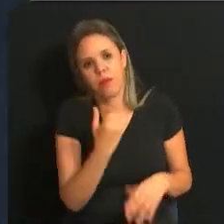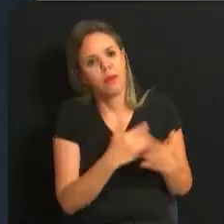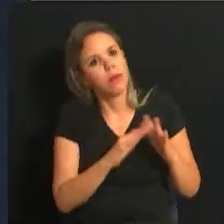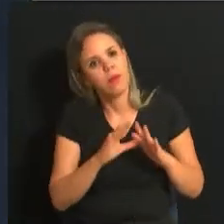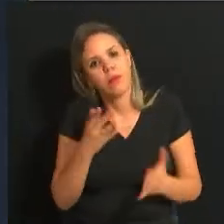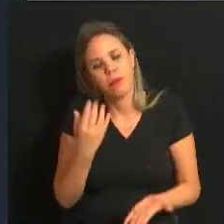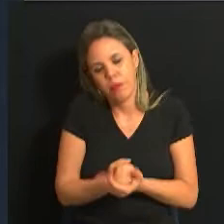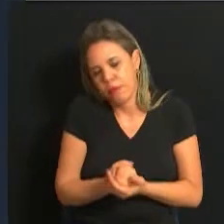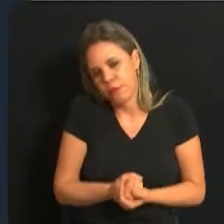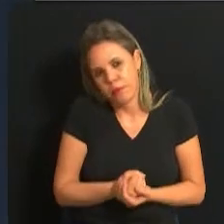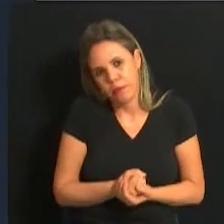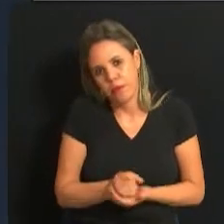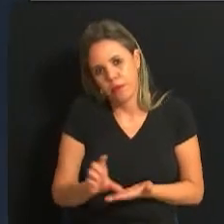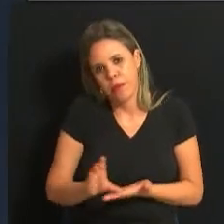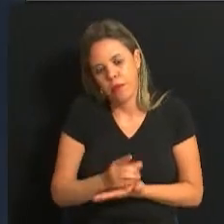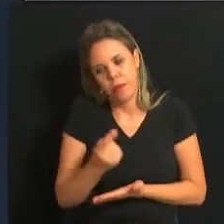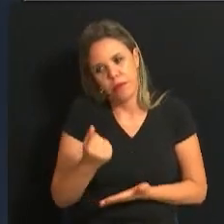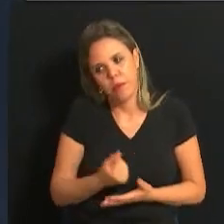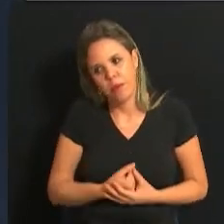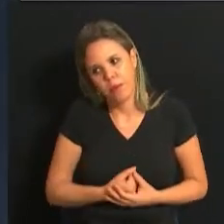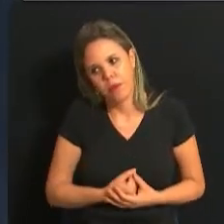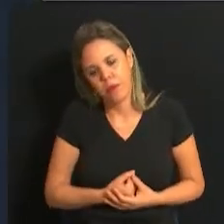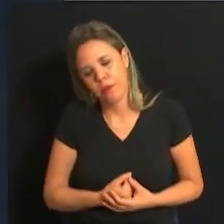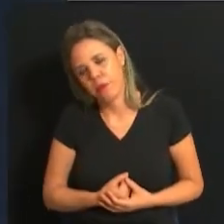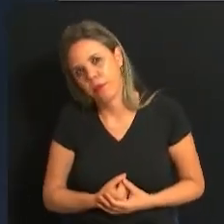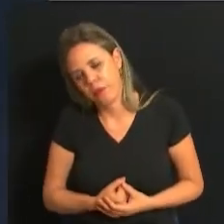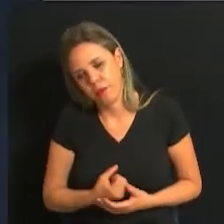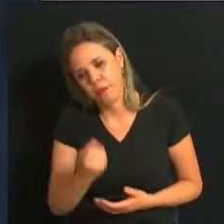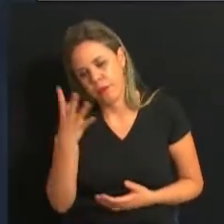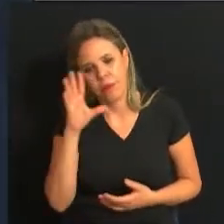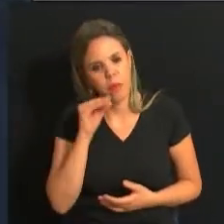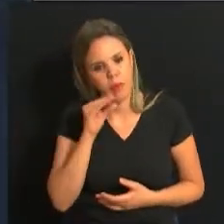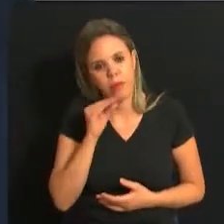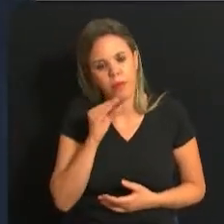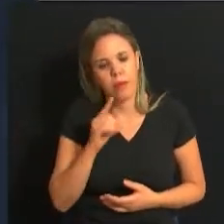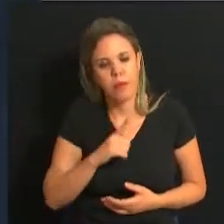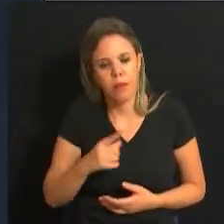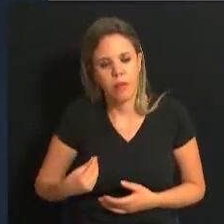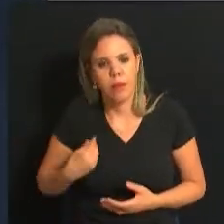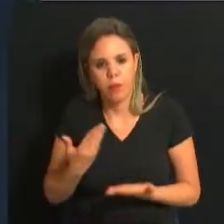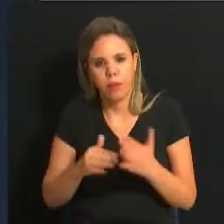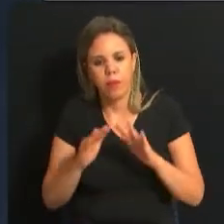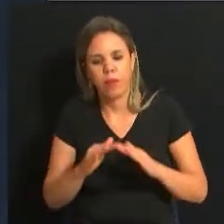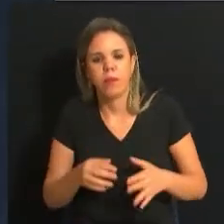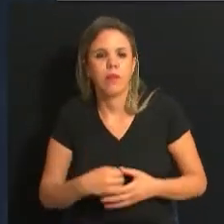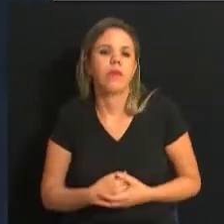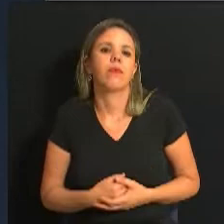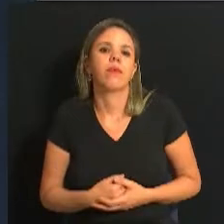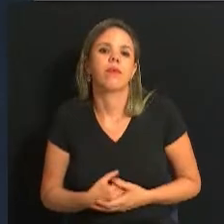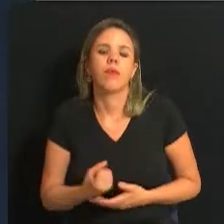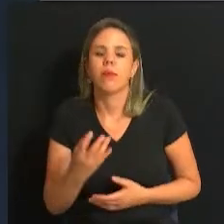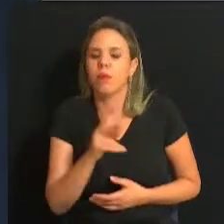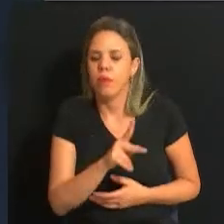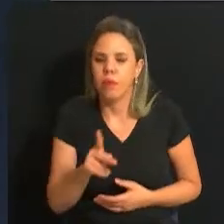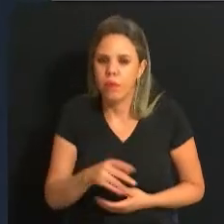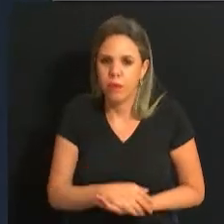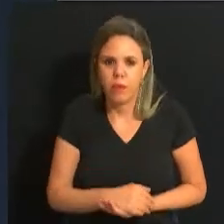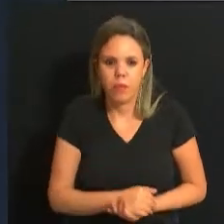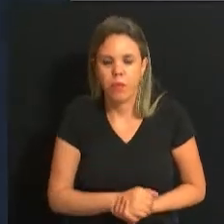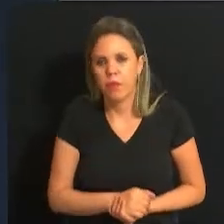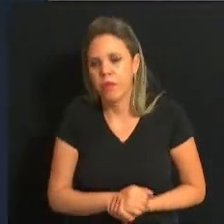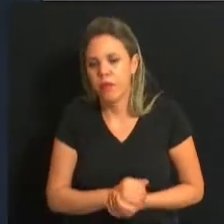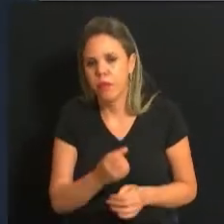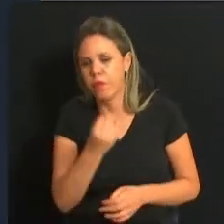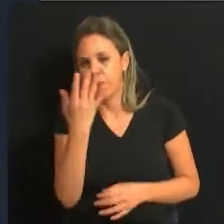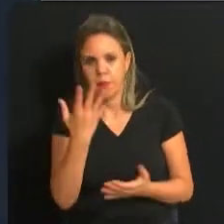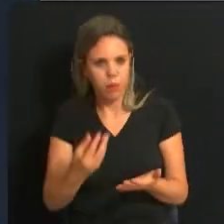recebendo dessa verba, quantos funcionários existem naquela escola, quantos professores, quantos